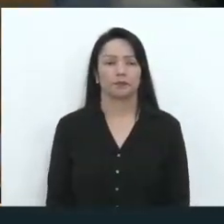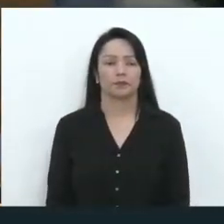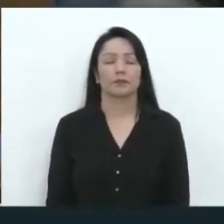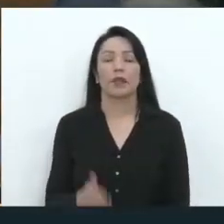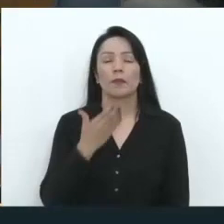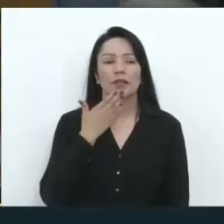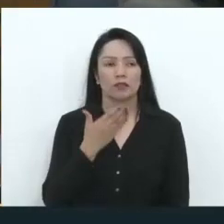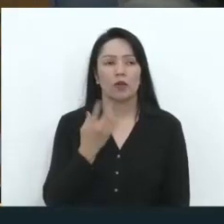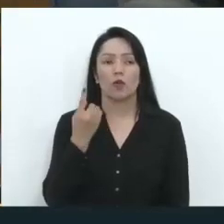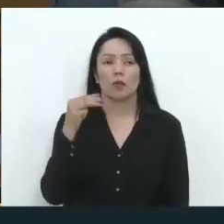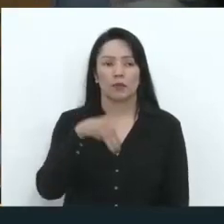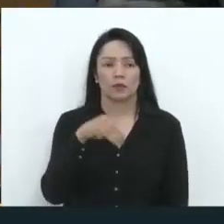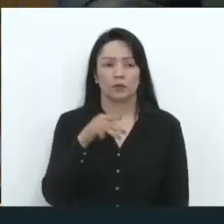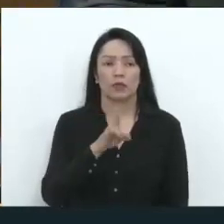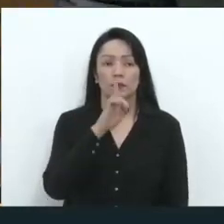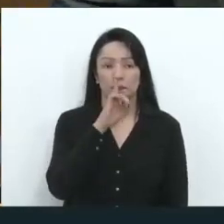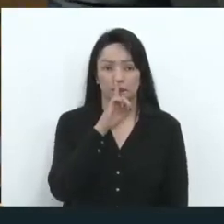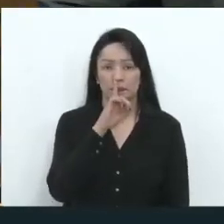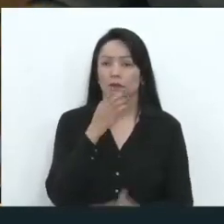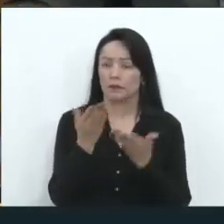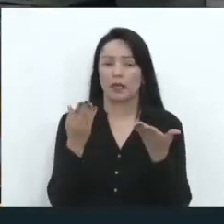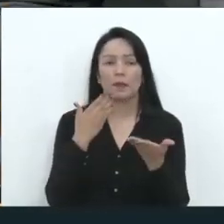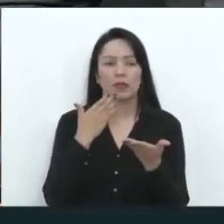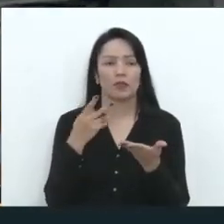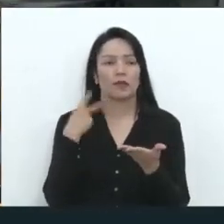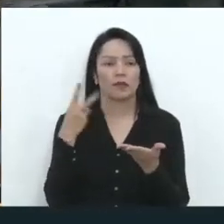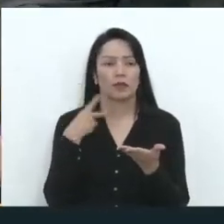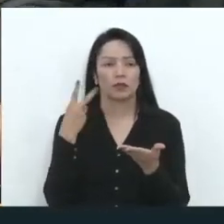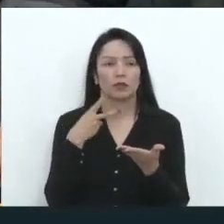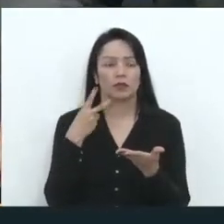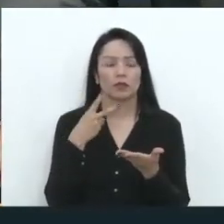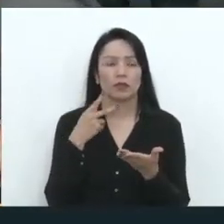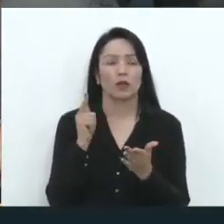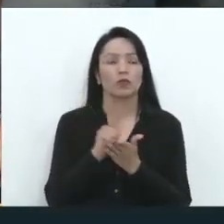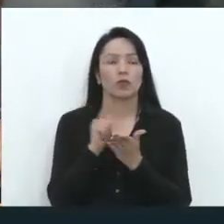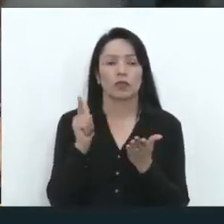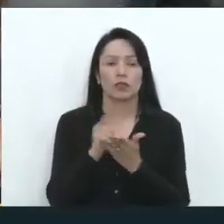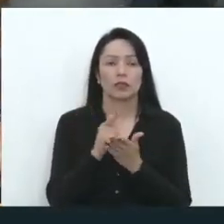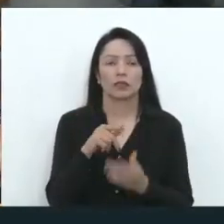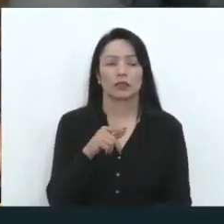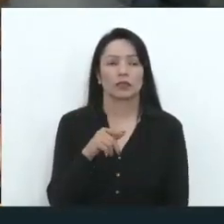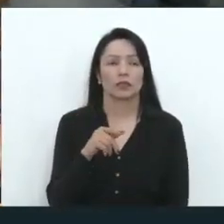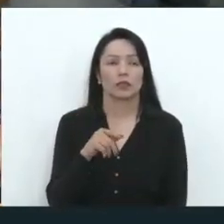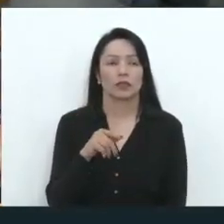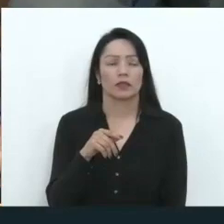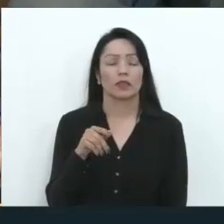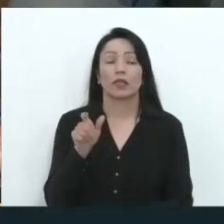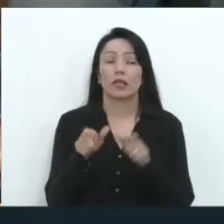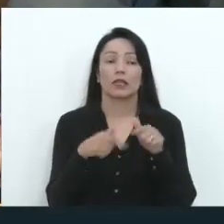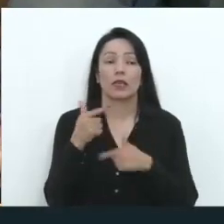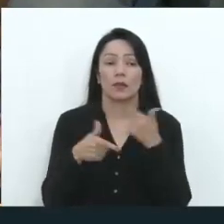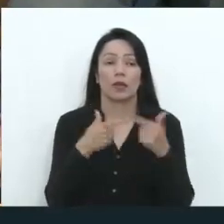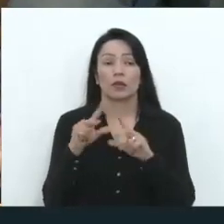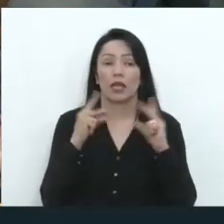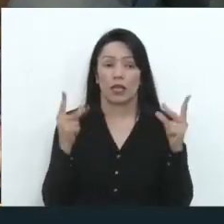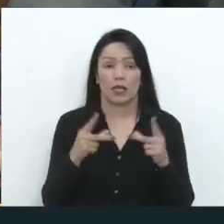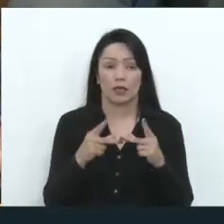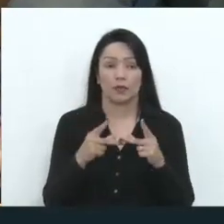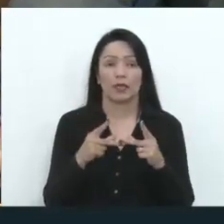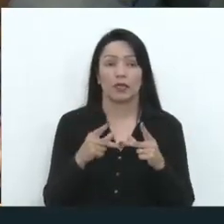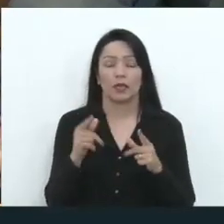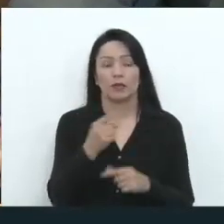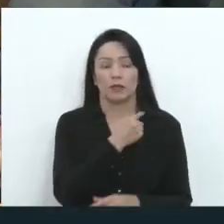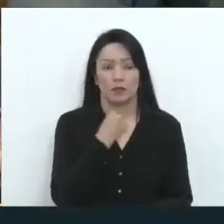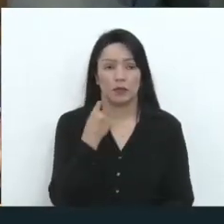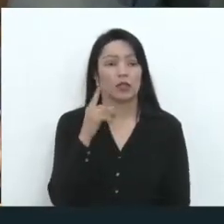Solicito um minuto de silêncio, a pedido dos vereadores, ao jornalista e funcionário da Câmara Municipal, que faleceu